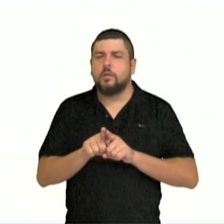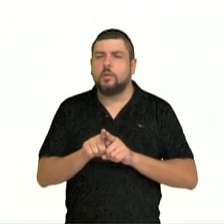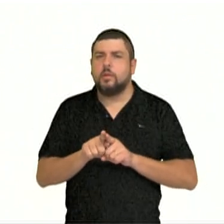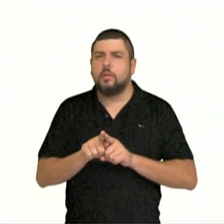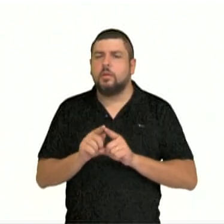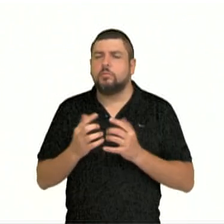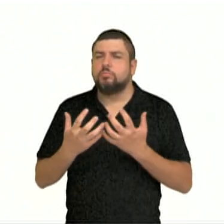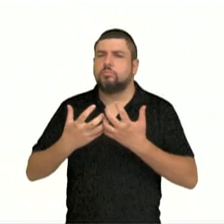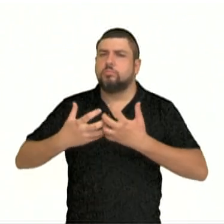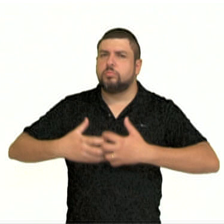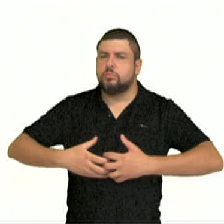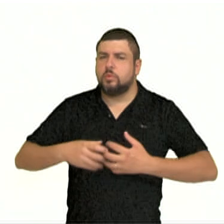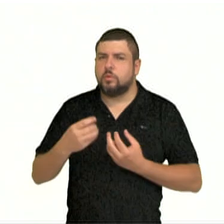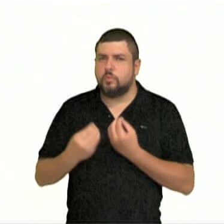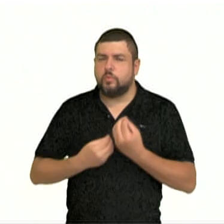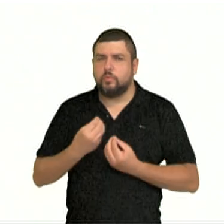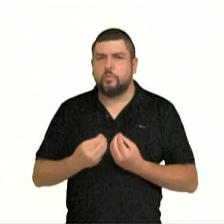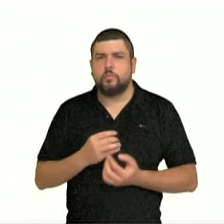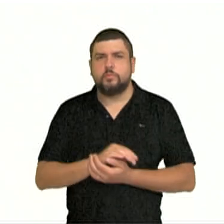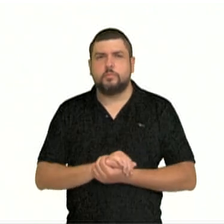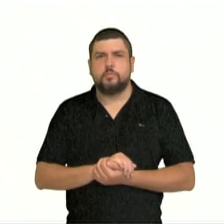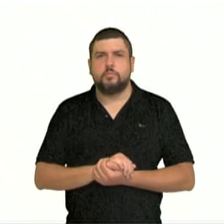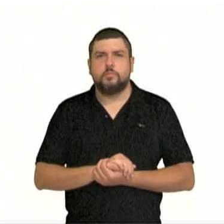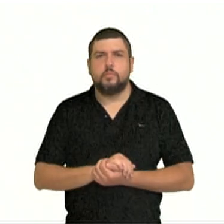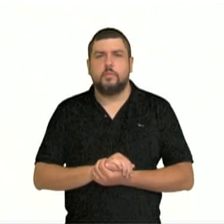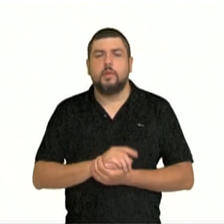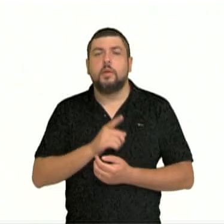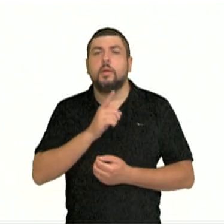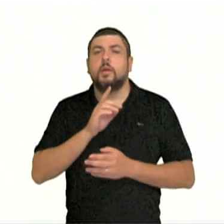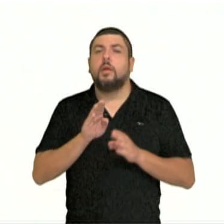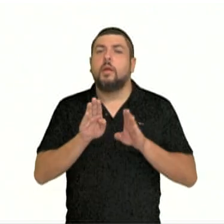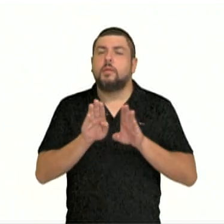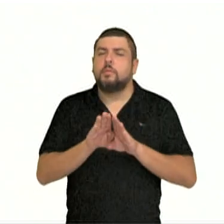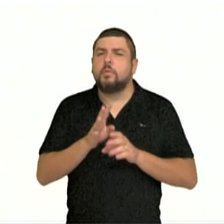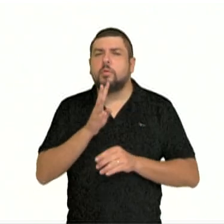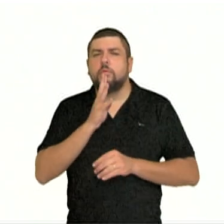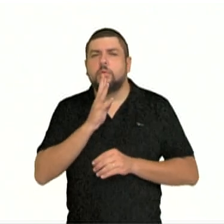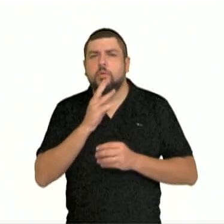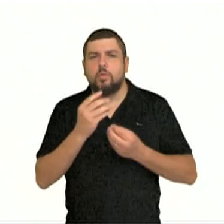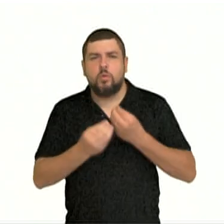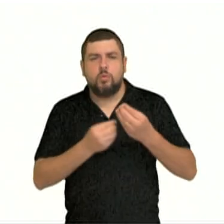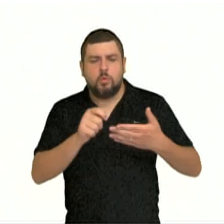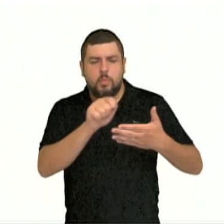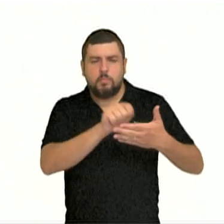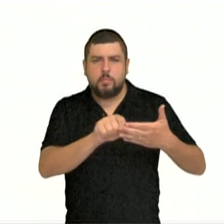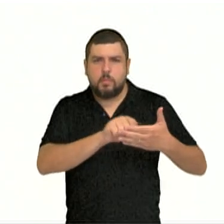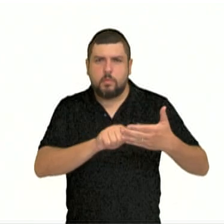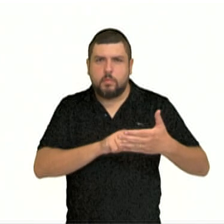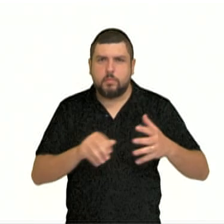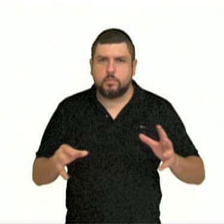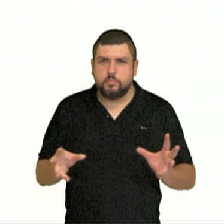os elementos de produção de uma resenha. E, claro, vamos produzir uma resenha, combinado?